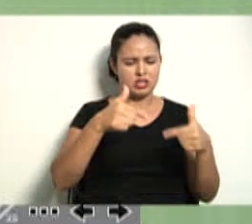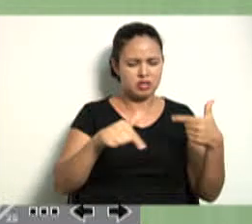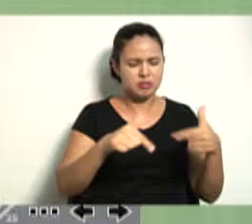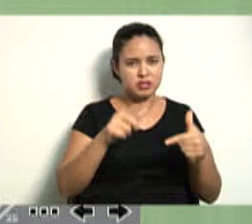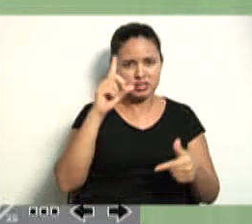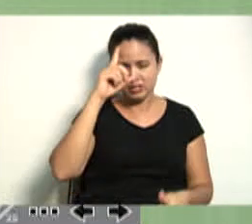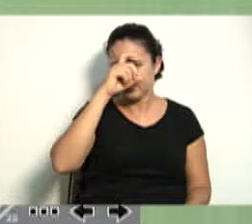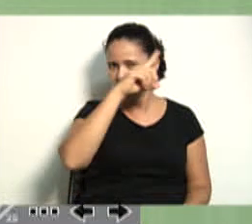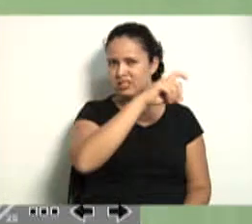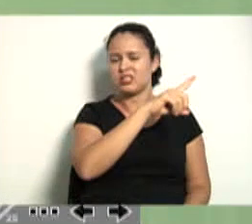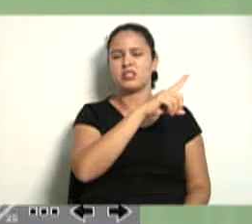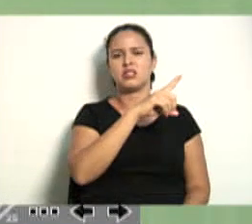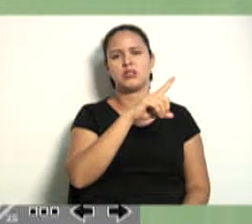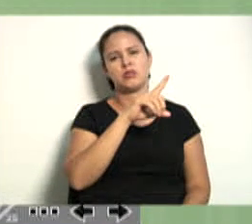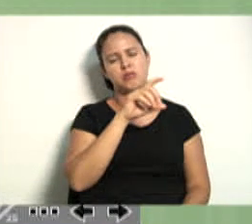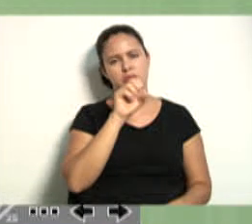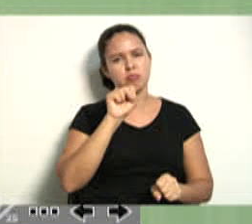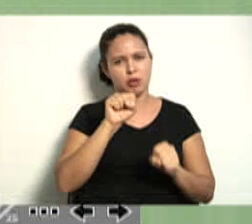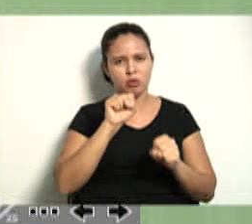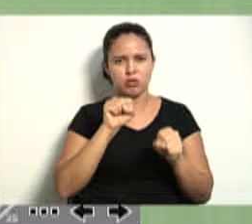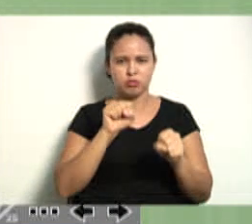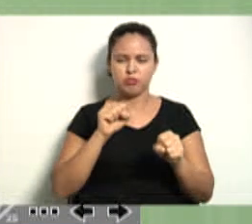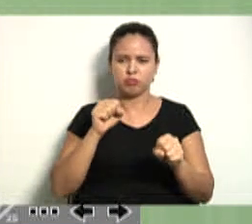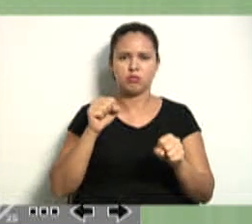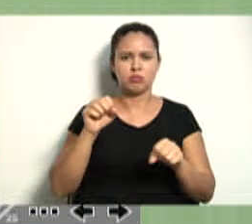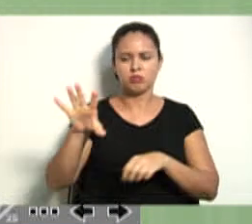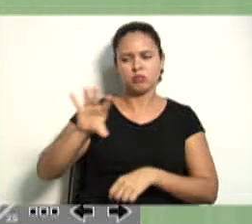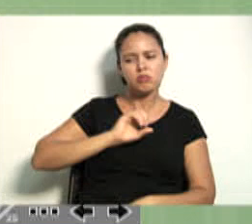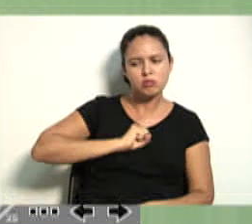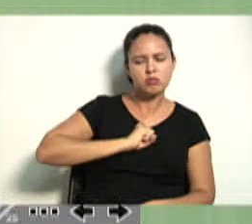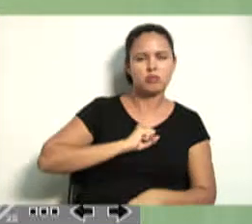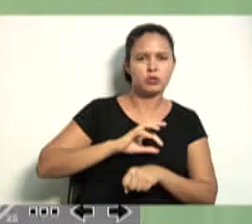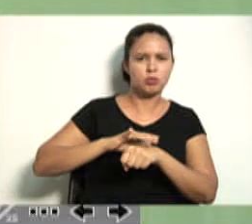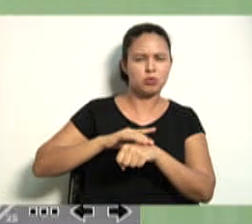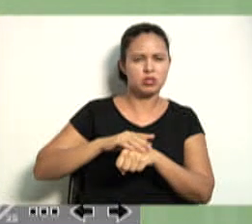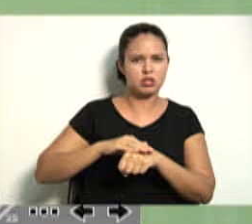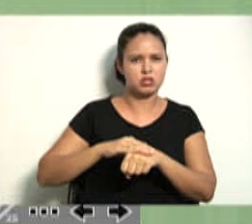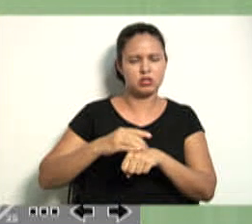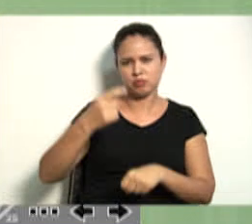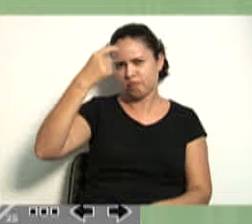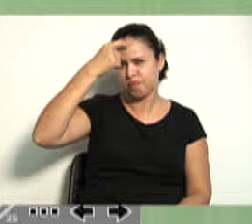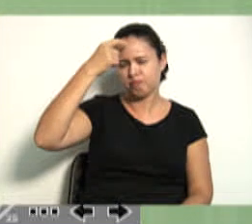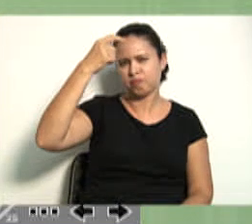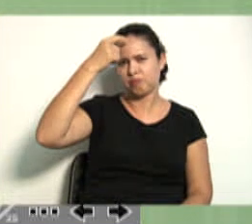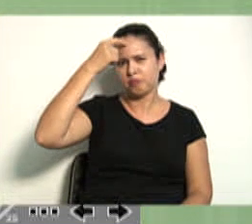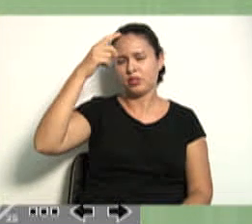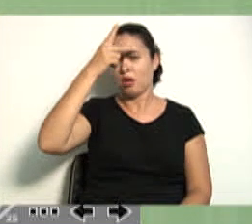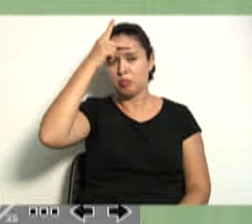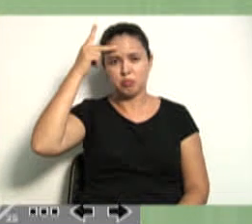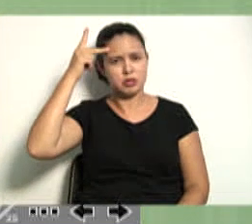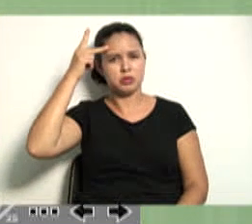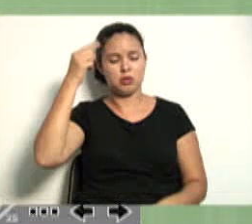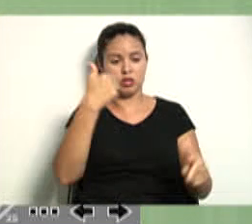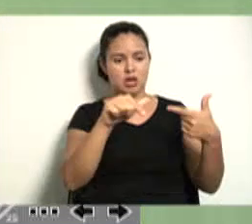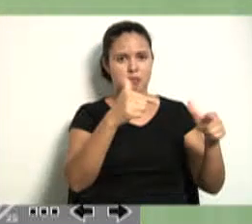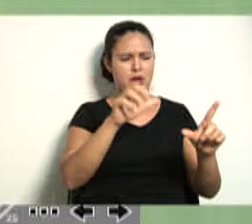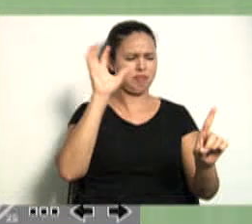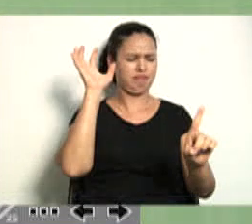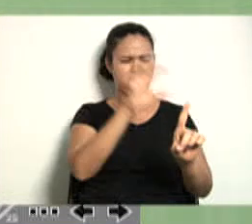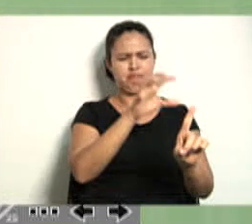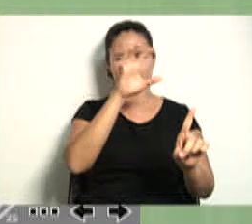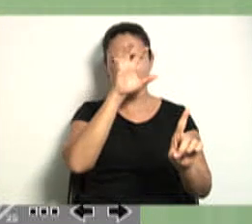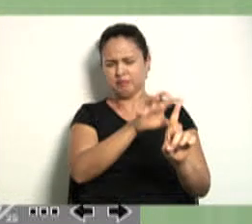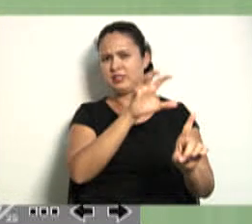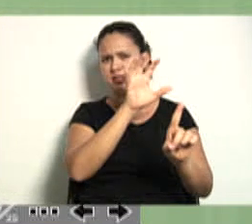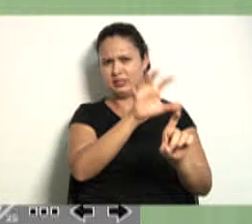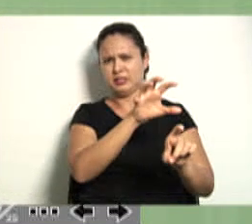ser motivo de doenças mentais para aqueles que estão sofrendo assédio moral ou assédio sexual no seu local de